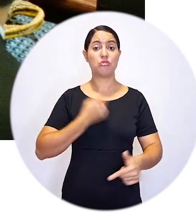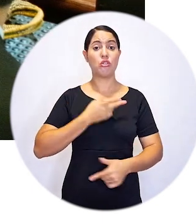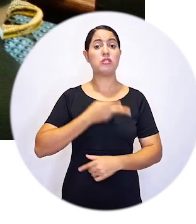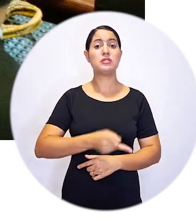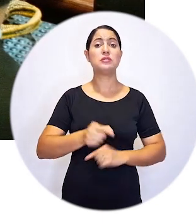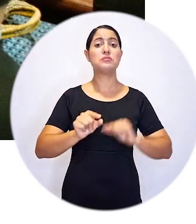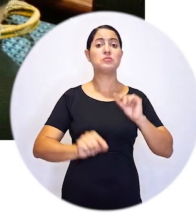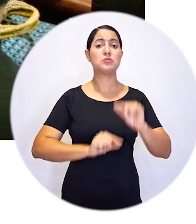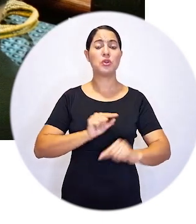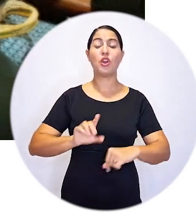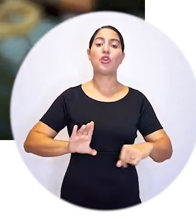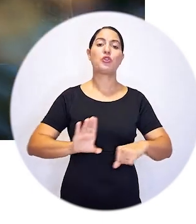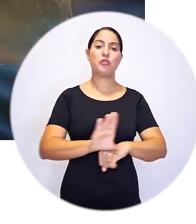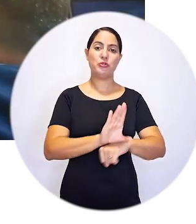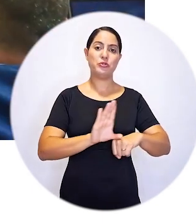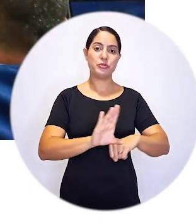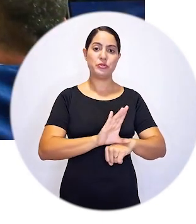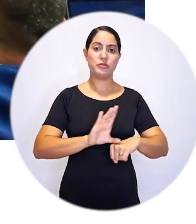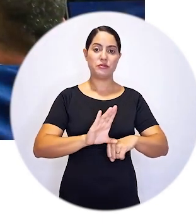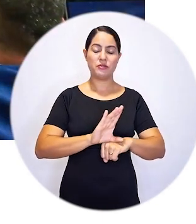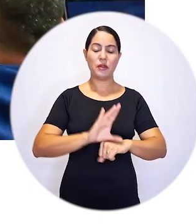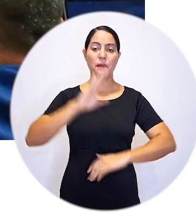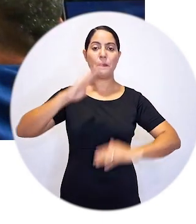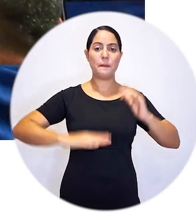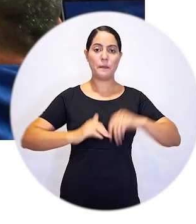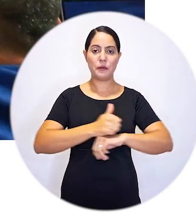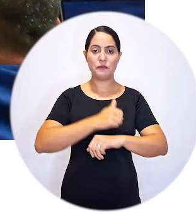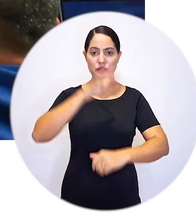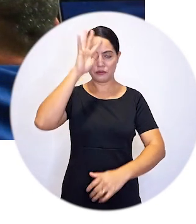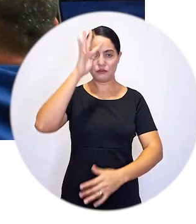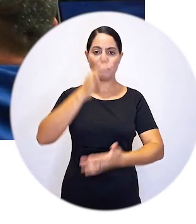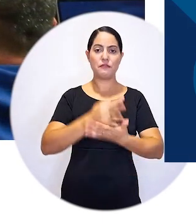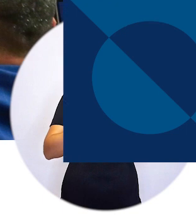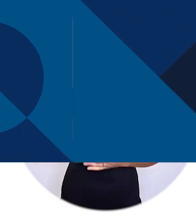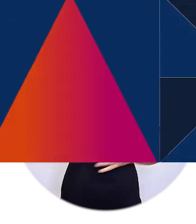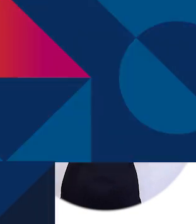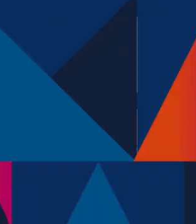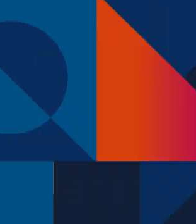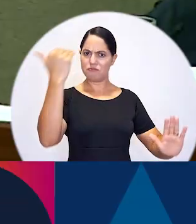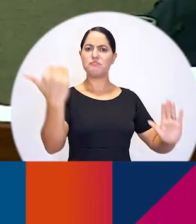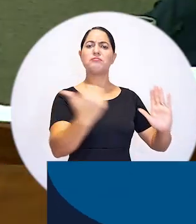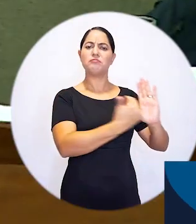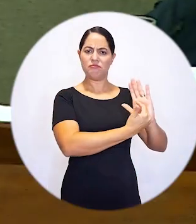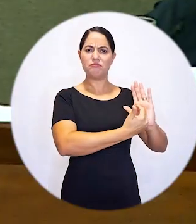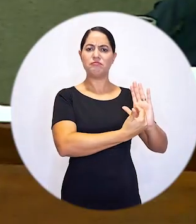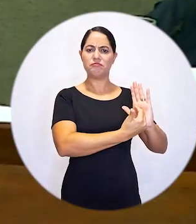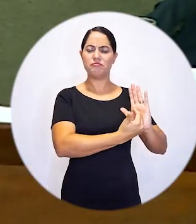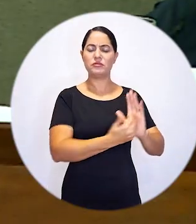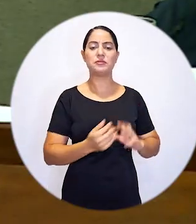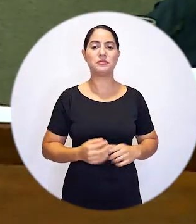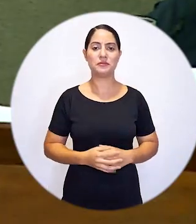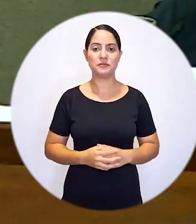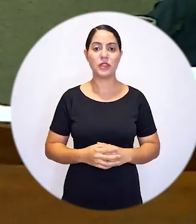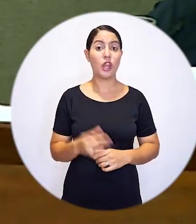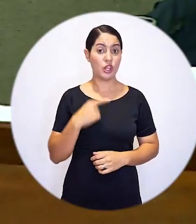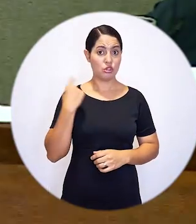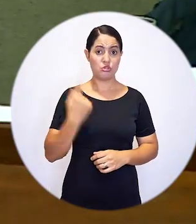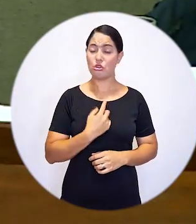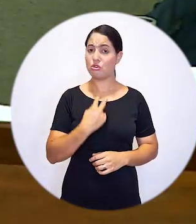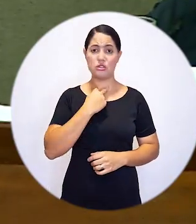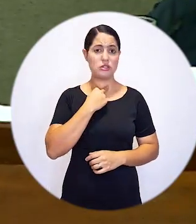Constituição, cujo cumprimento é a nossa profissão de fé. Não podemos nos acomodar porque existem gargalos que não podem